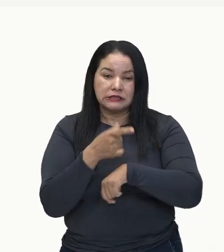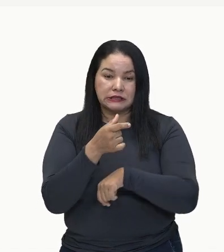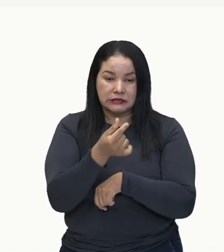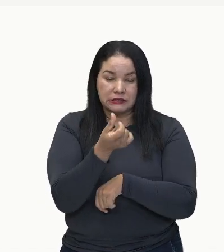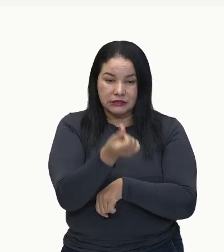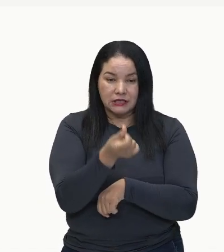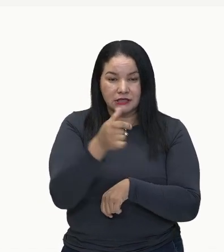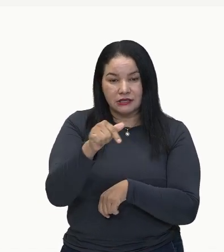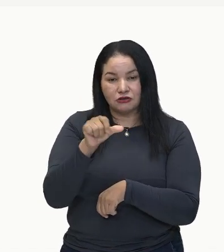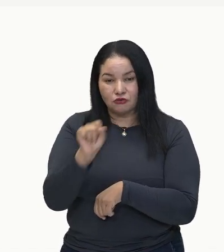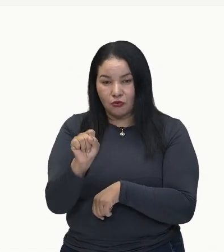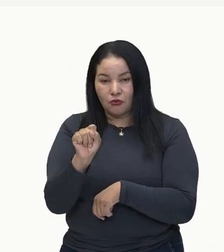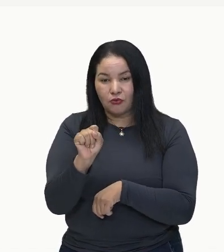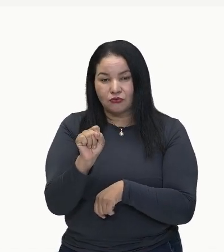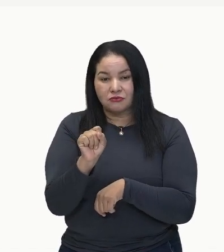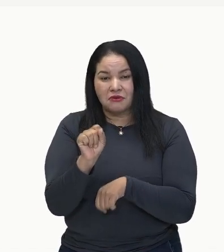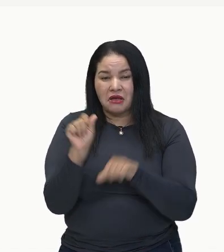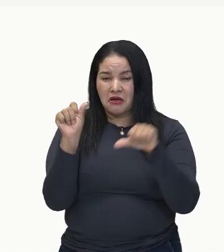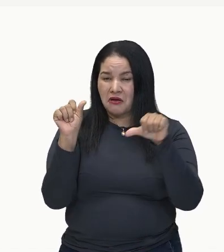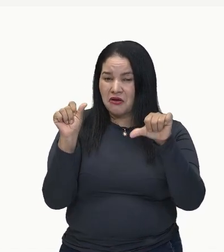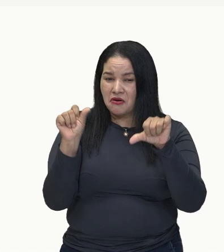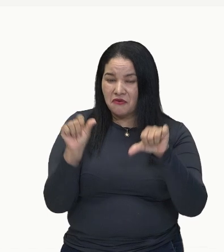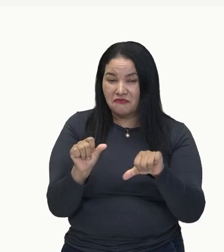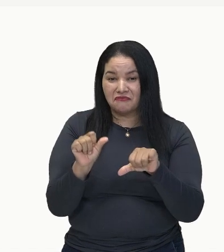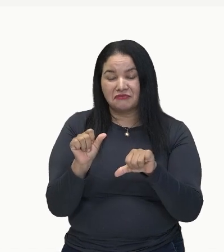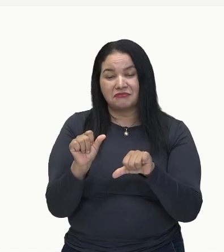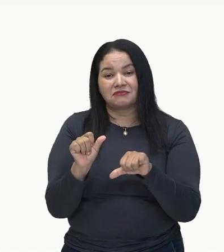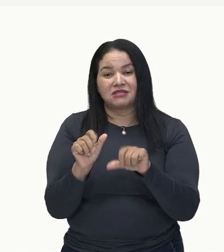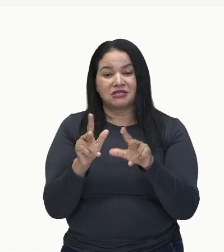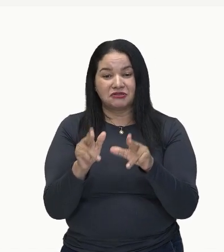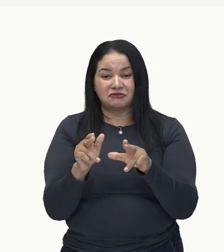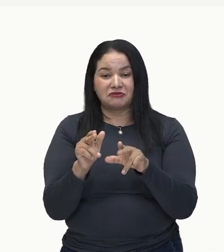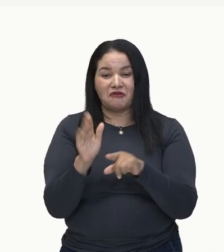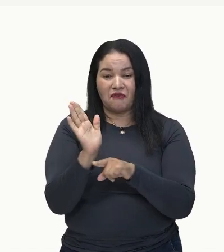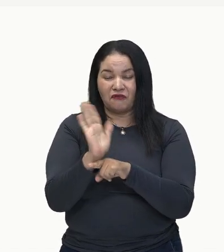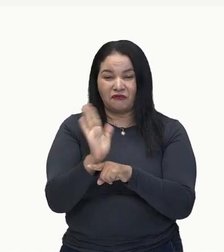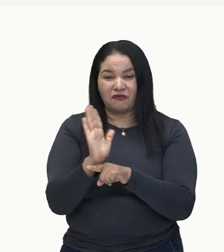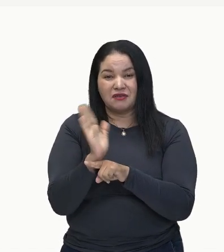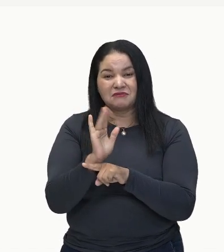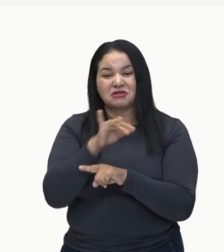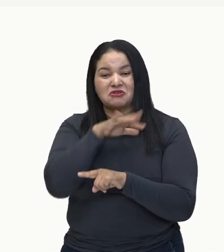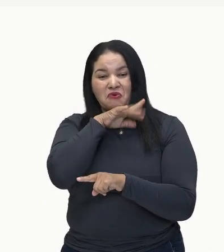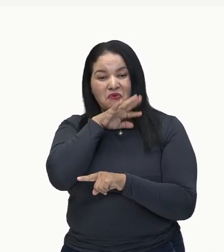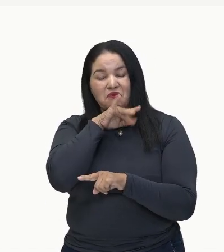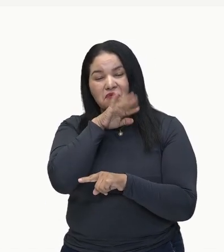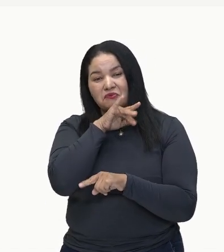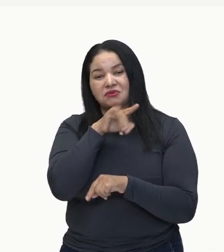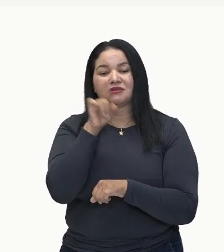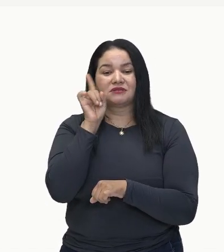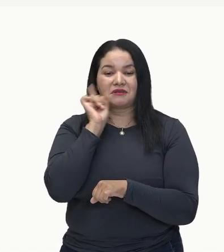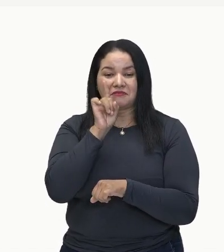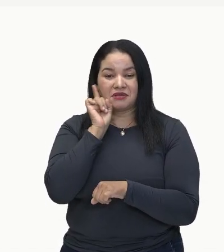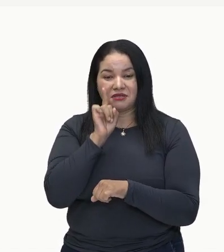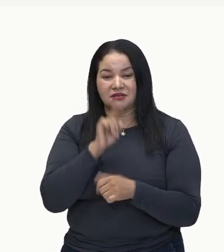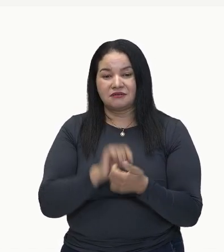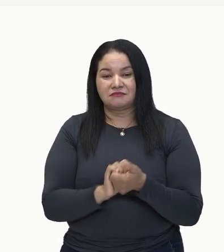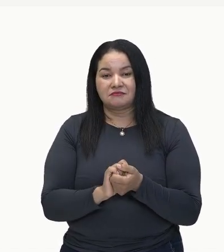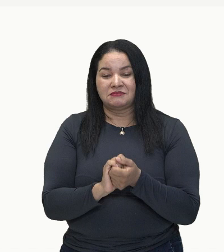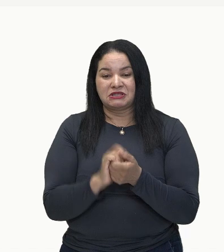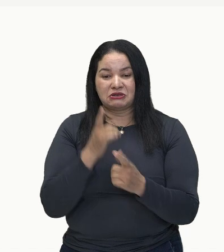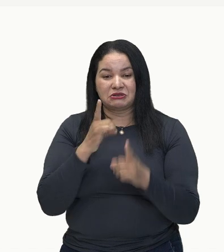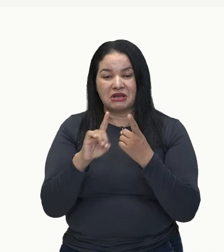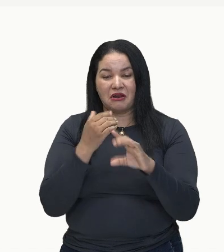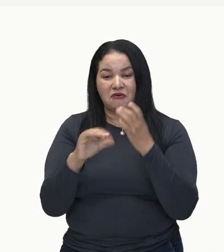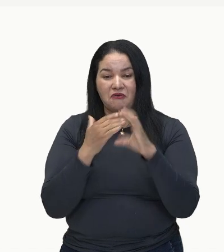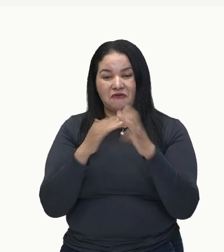é algo muito pior do que os filmes baratos, filmes B americanos. Os diálogos são péssimos,